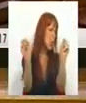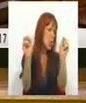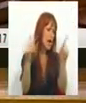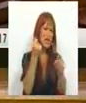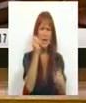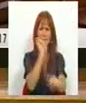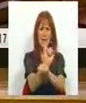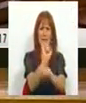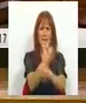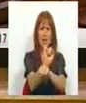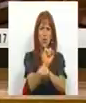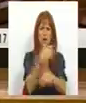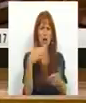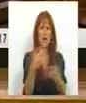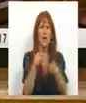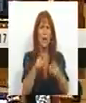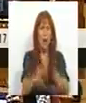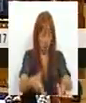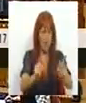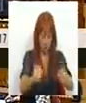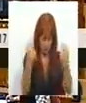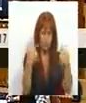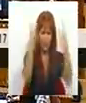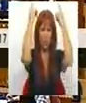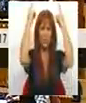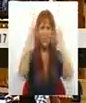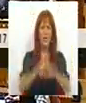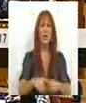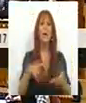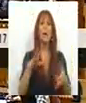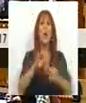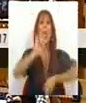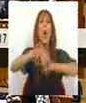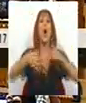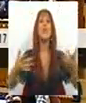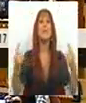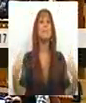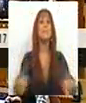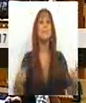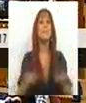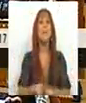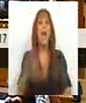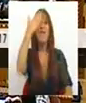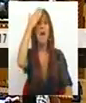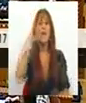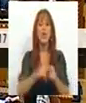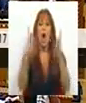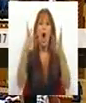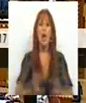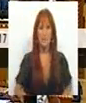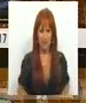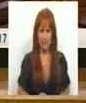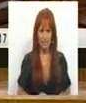as cativações deixaram de ser libertadas em relação àquilo que era a previsão